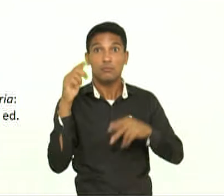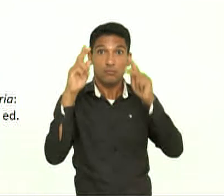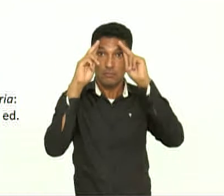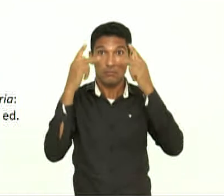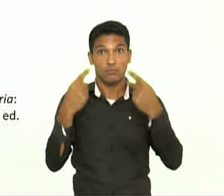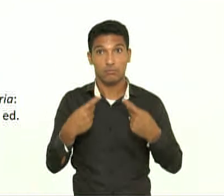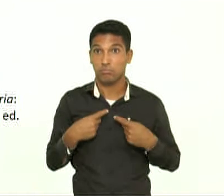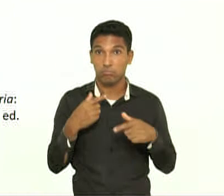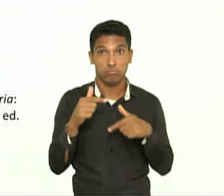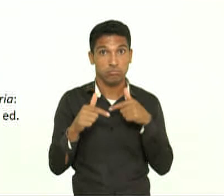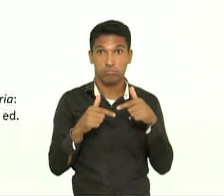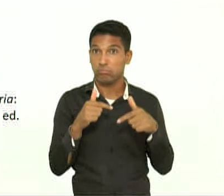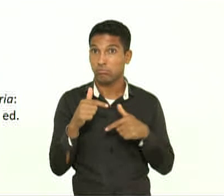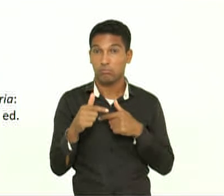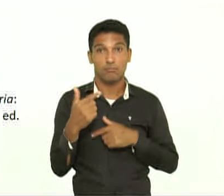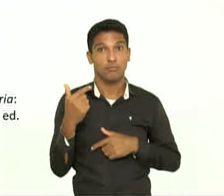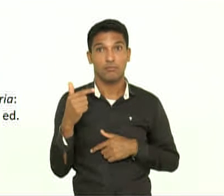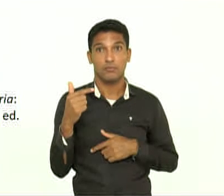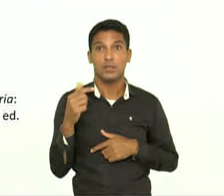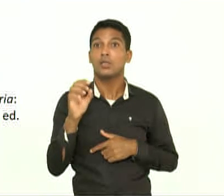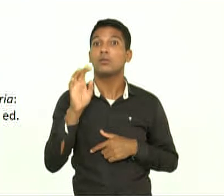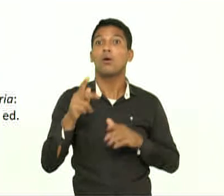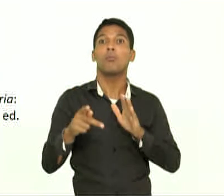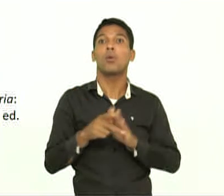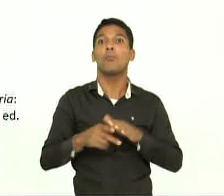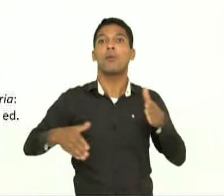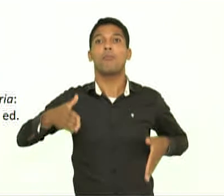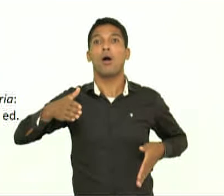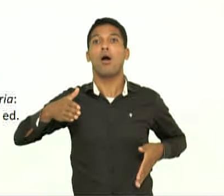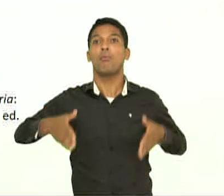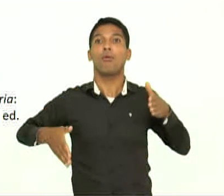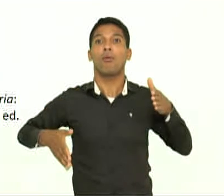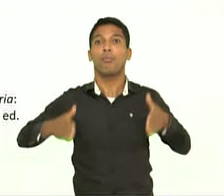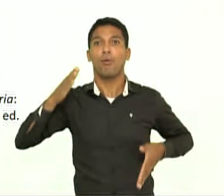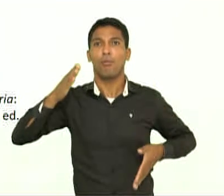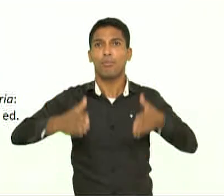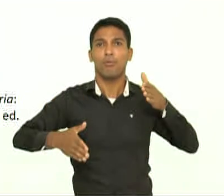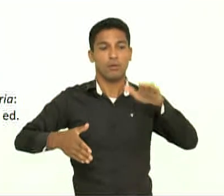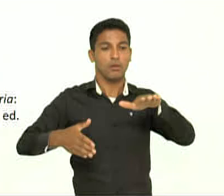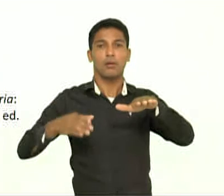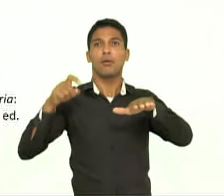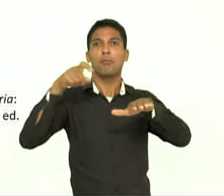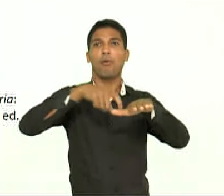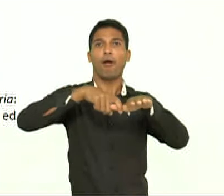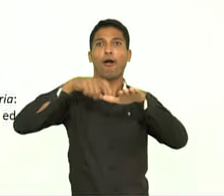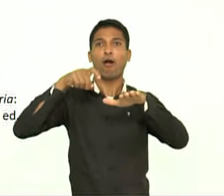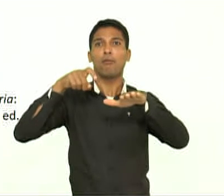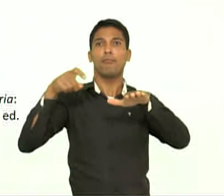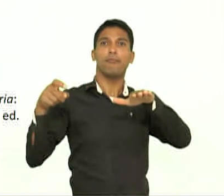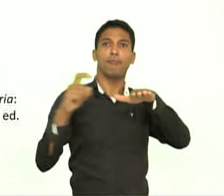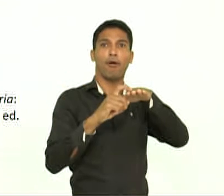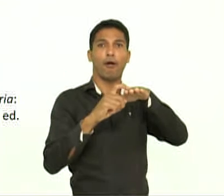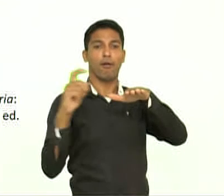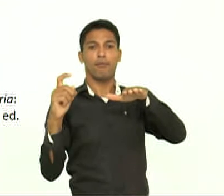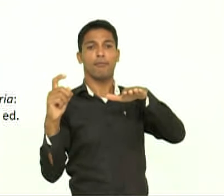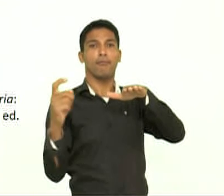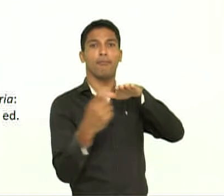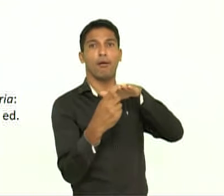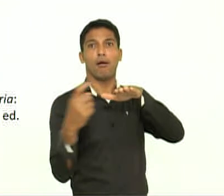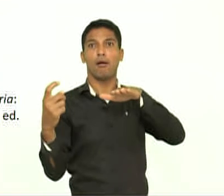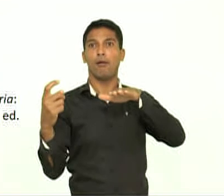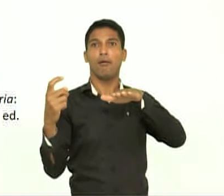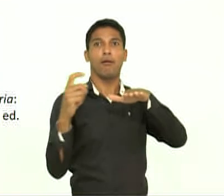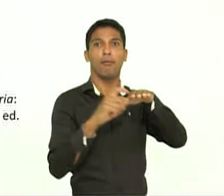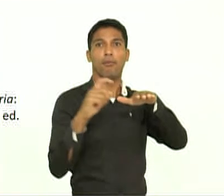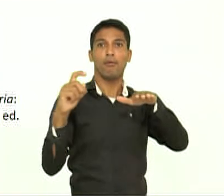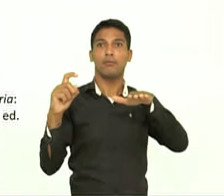da automação? Isso, esses processos de funcionamento que envolvem pouca ou